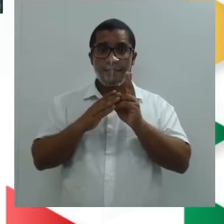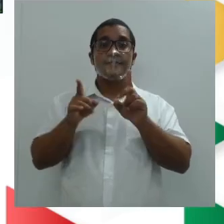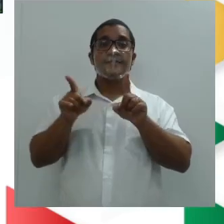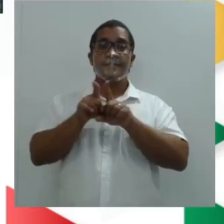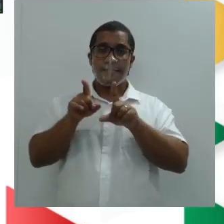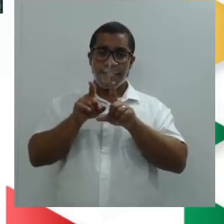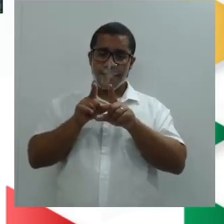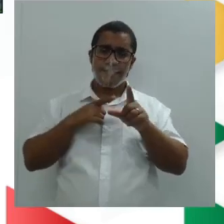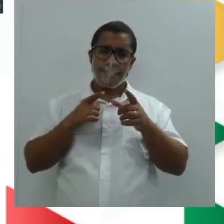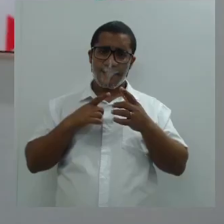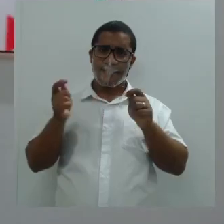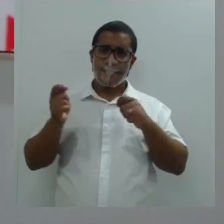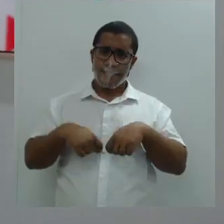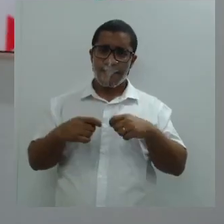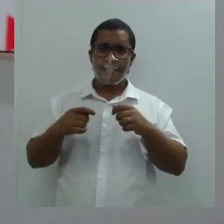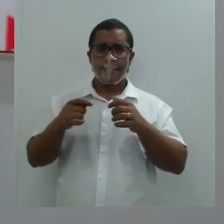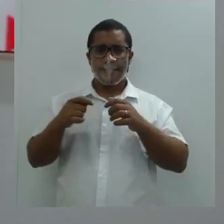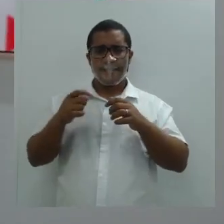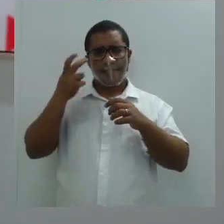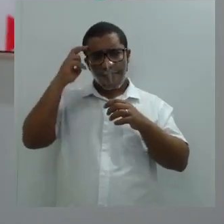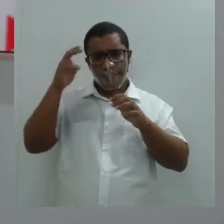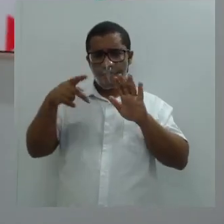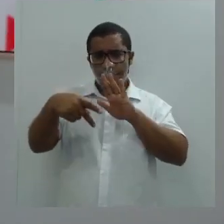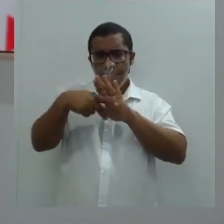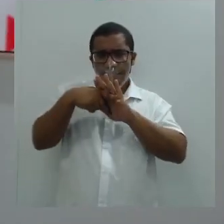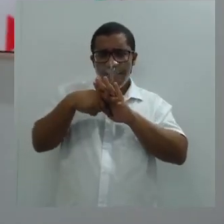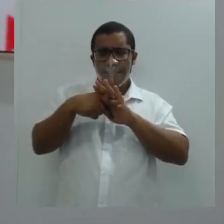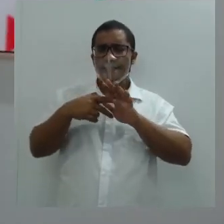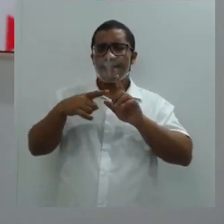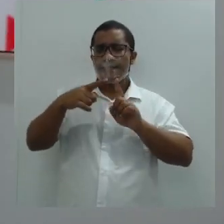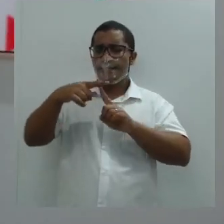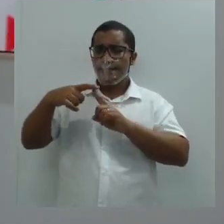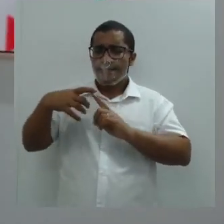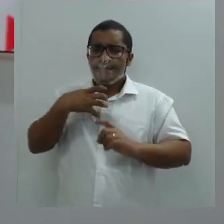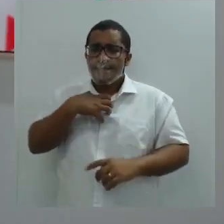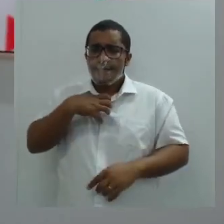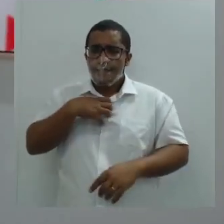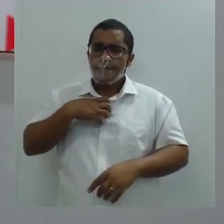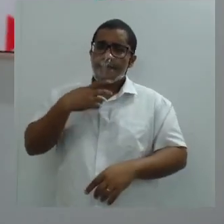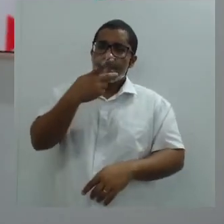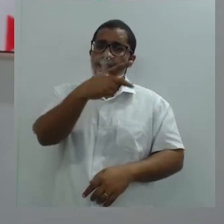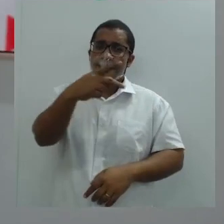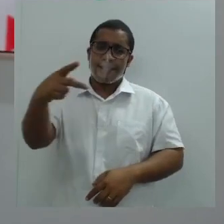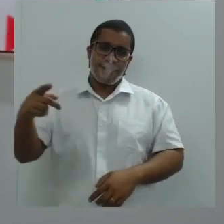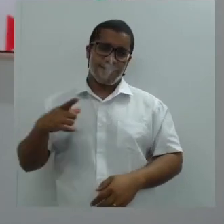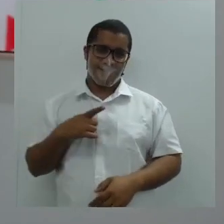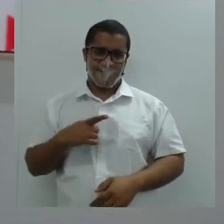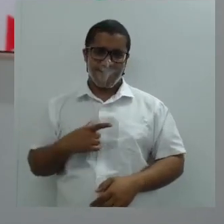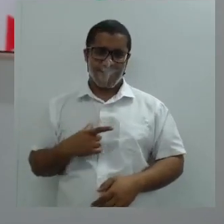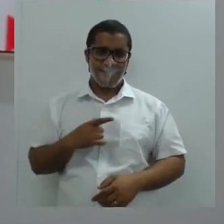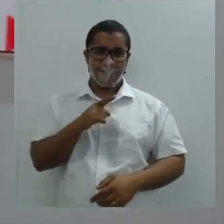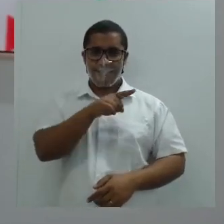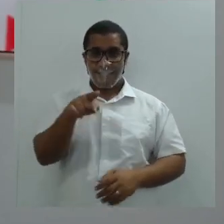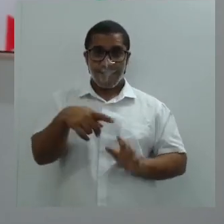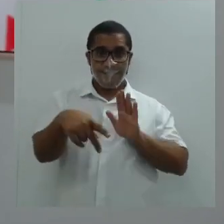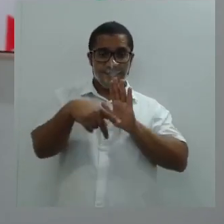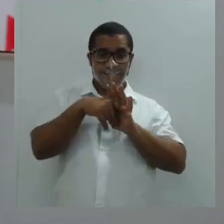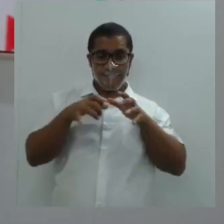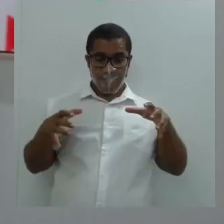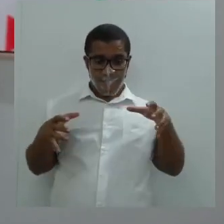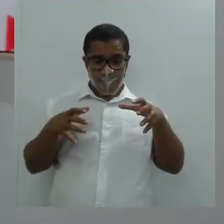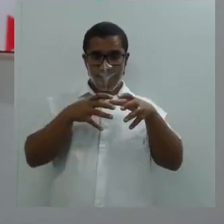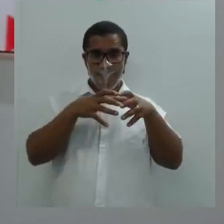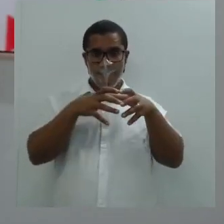sua forma de organização, né? A sua forma de convivência, né? Os indivíduos pertencem a uma